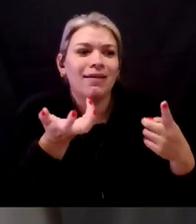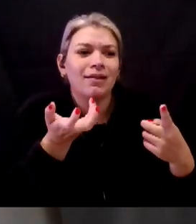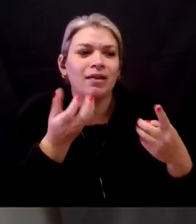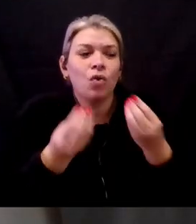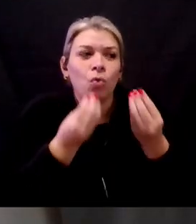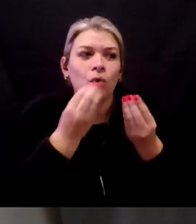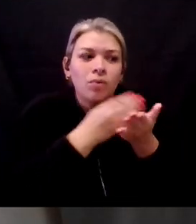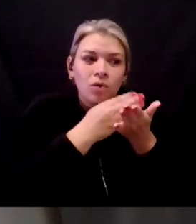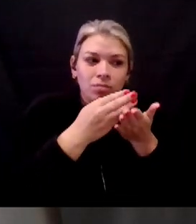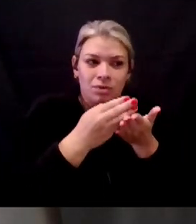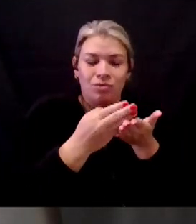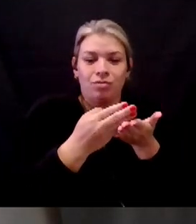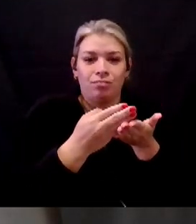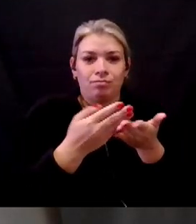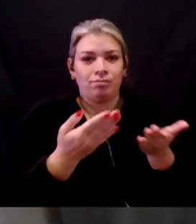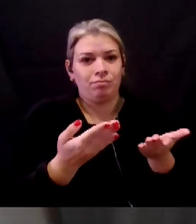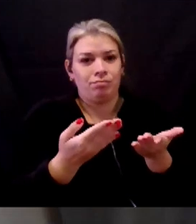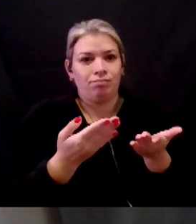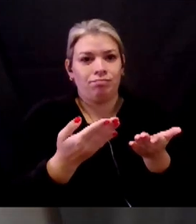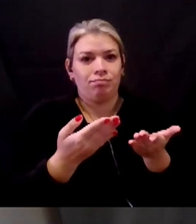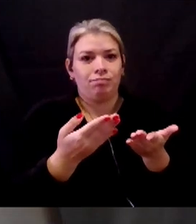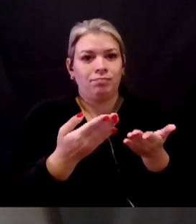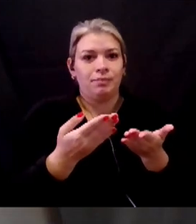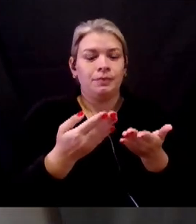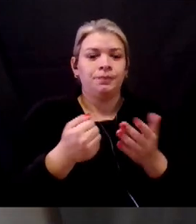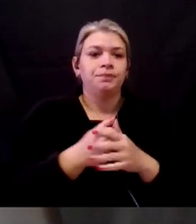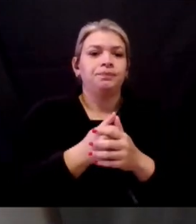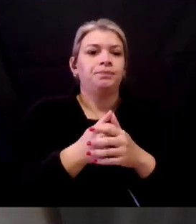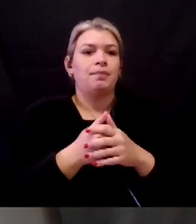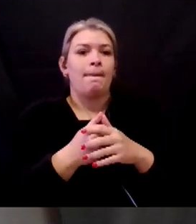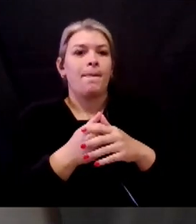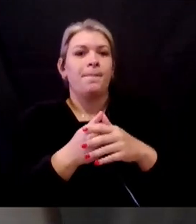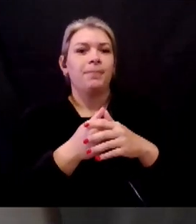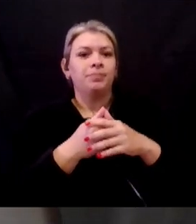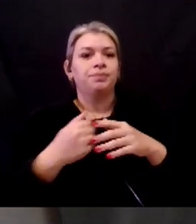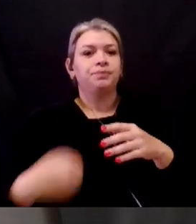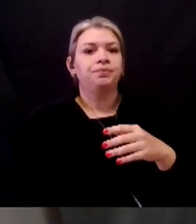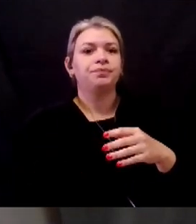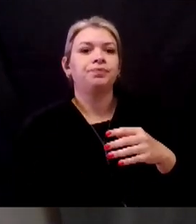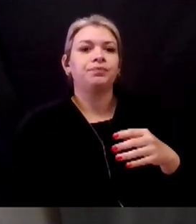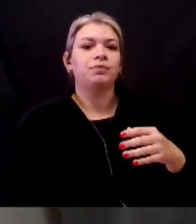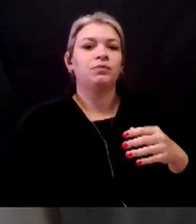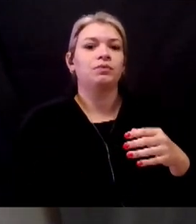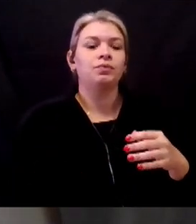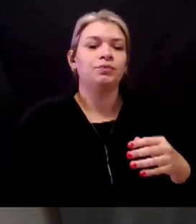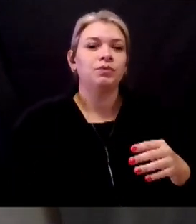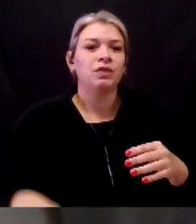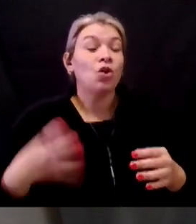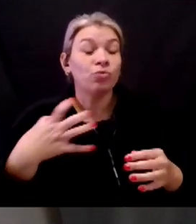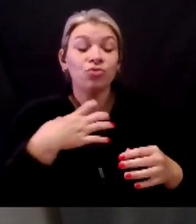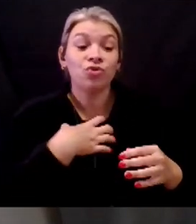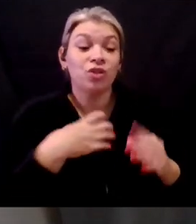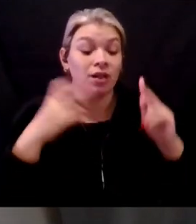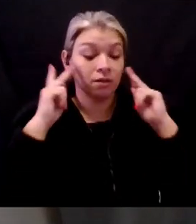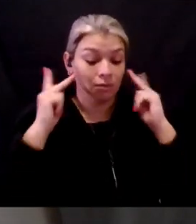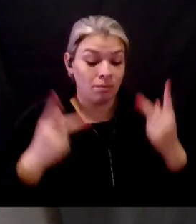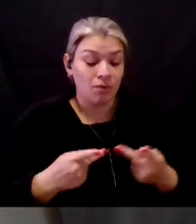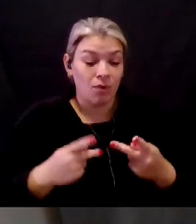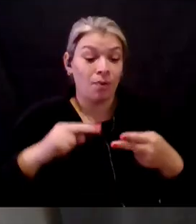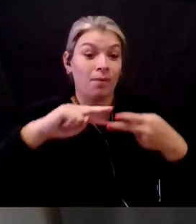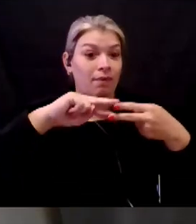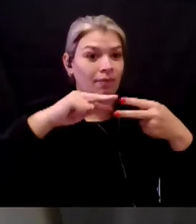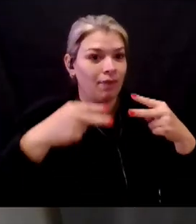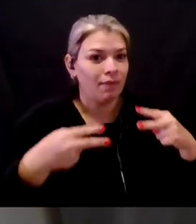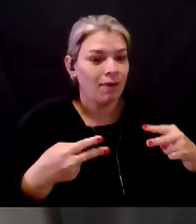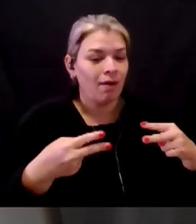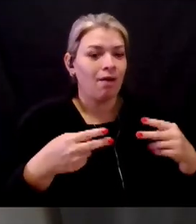comportamento existe a filogênese, tudo que é herdado, né? O que é biológico, né? O que é genético. 2,